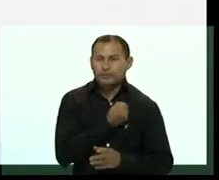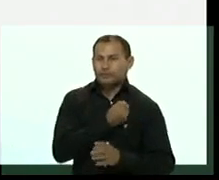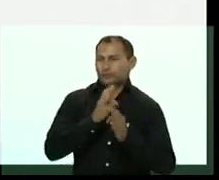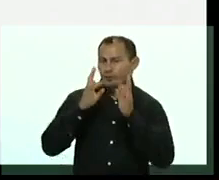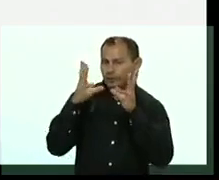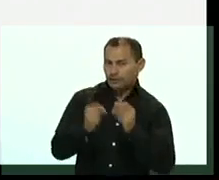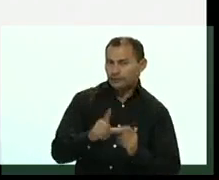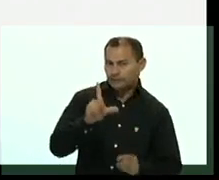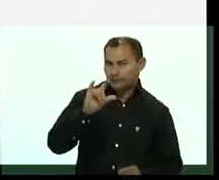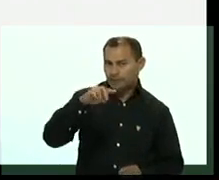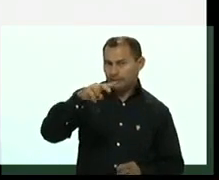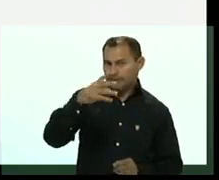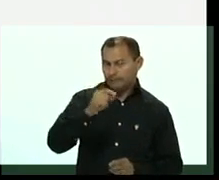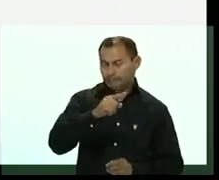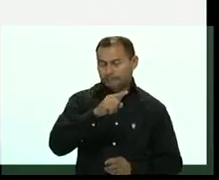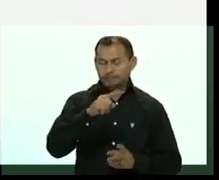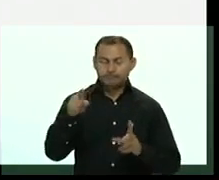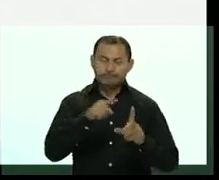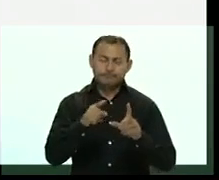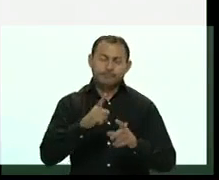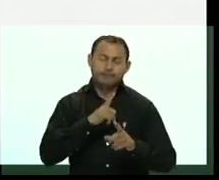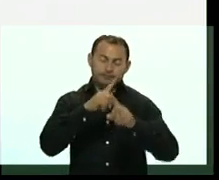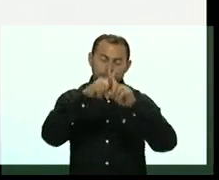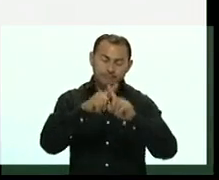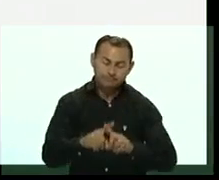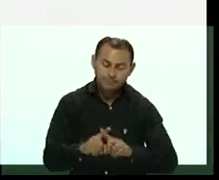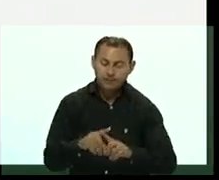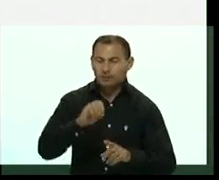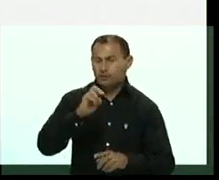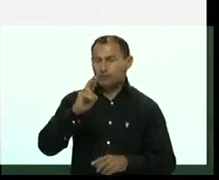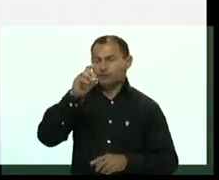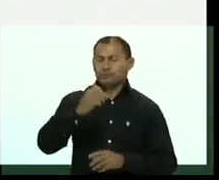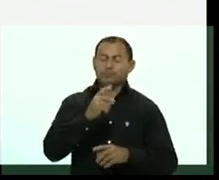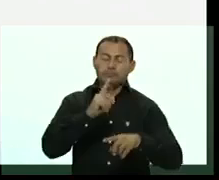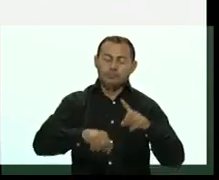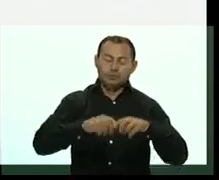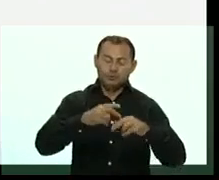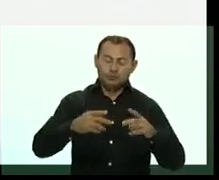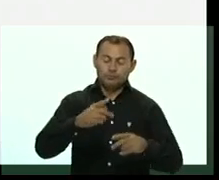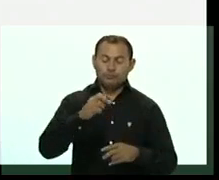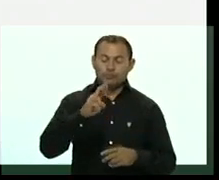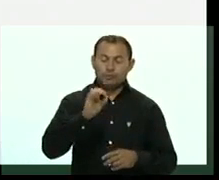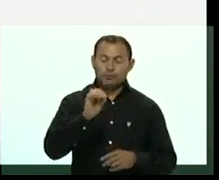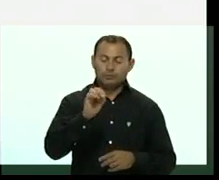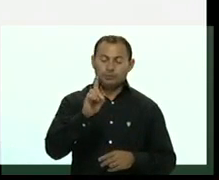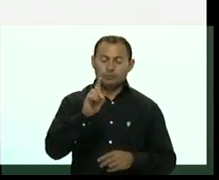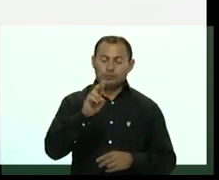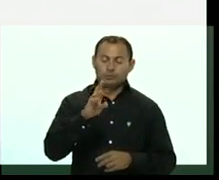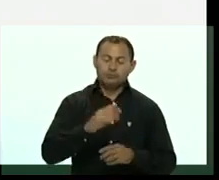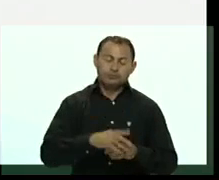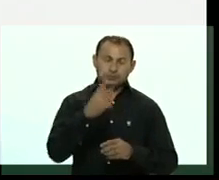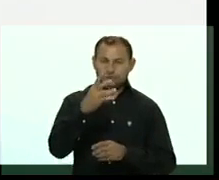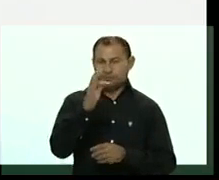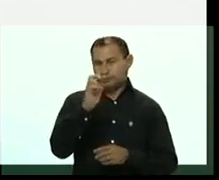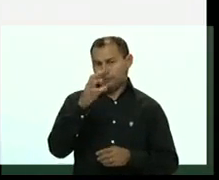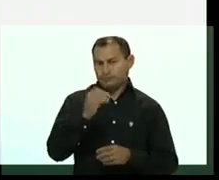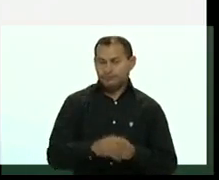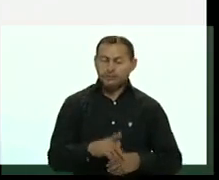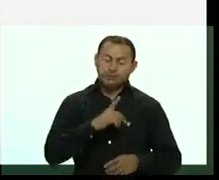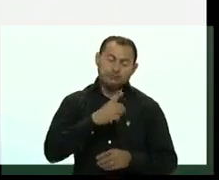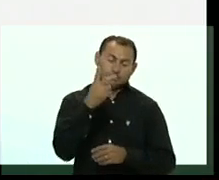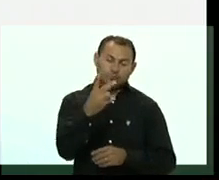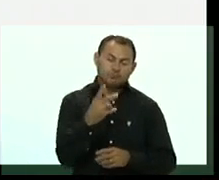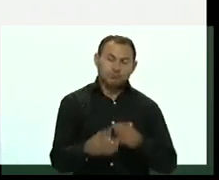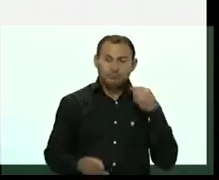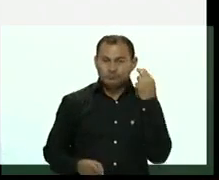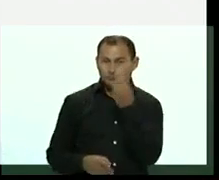linhas. Repare o seguinte, eu tenho a multiplicação, ou seja, o produto de duas funções. Se eu tenho o produto de duas